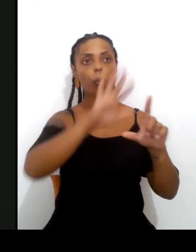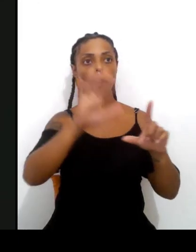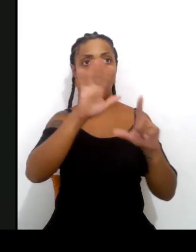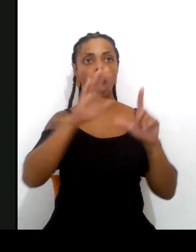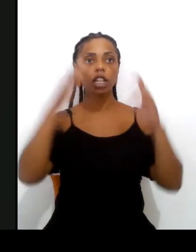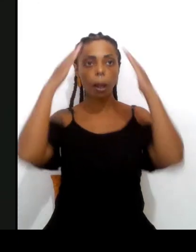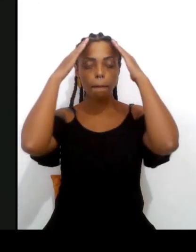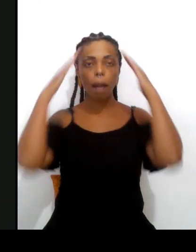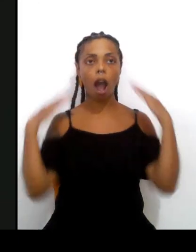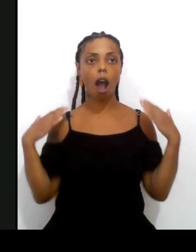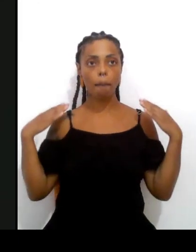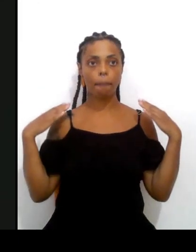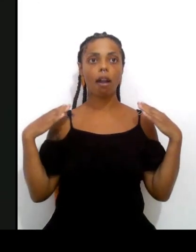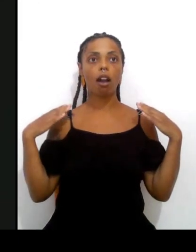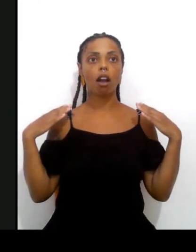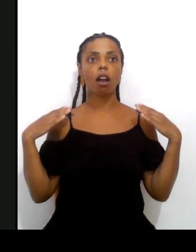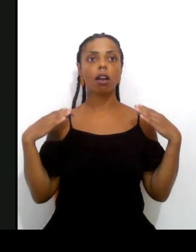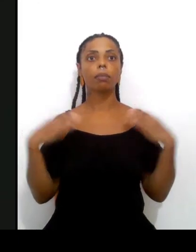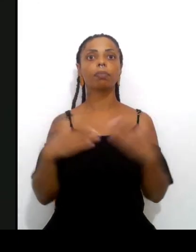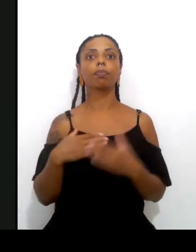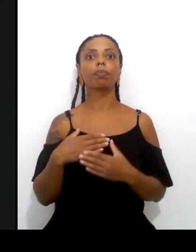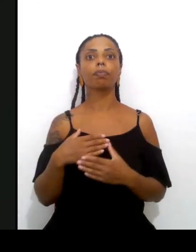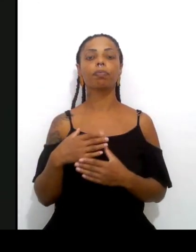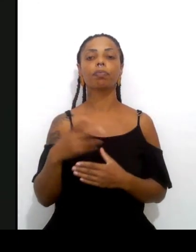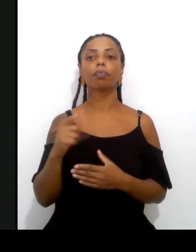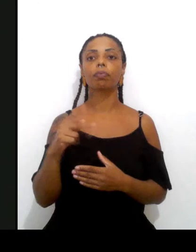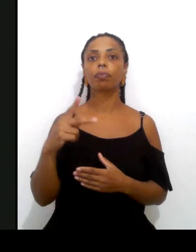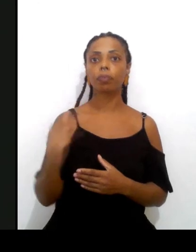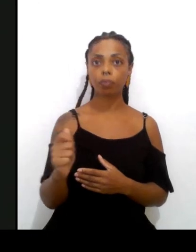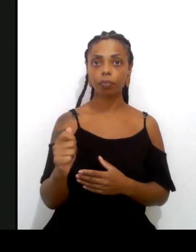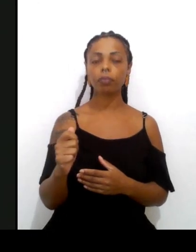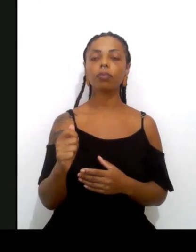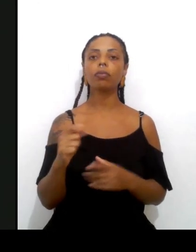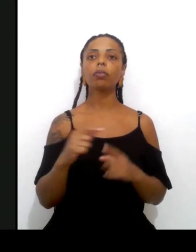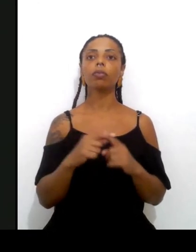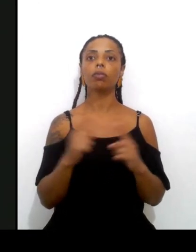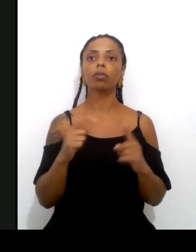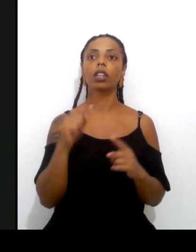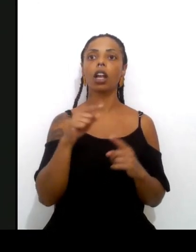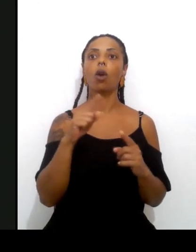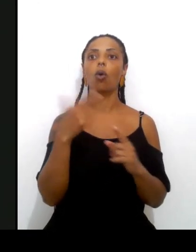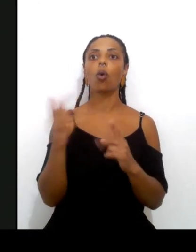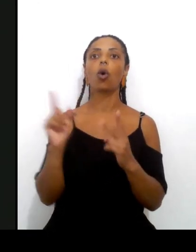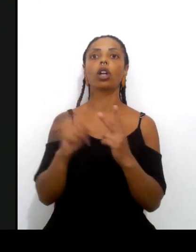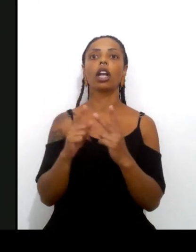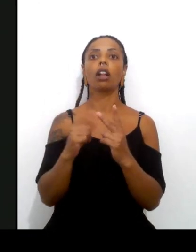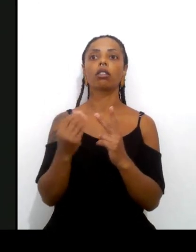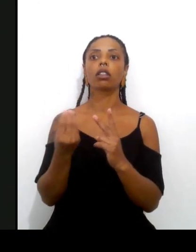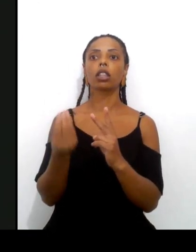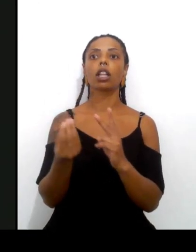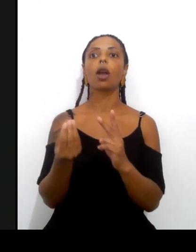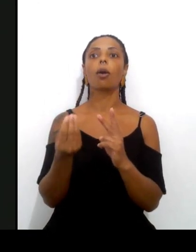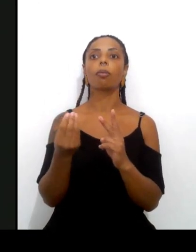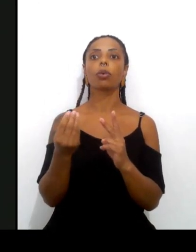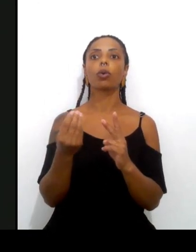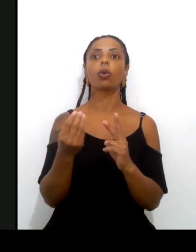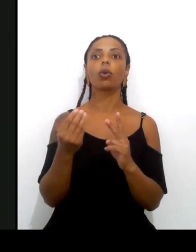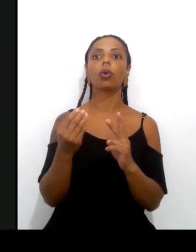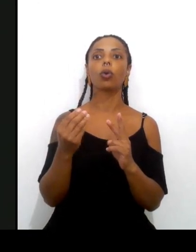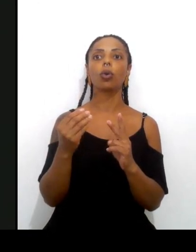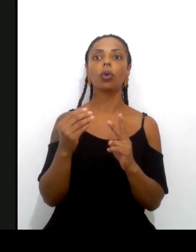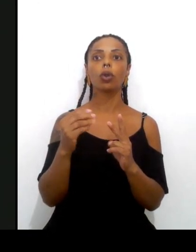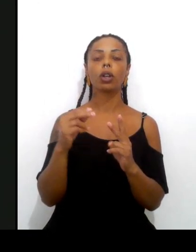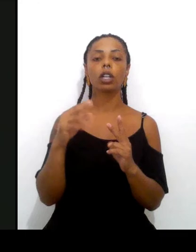inacabadas e presenteadas por bacon a Nicolas Bruce em 59 e uma grande parte foi